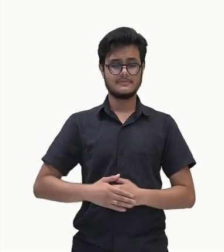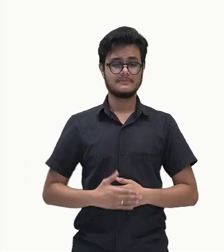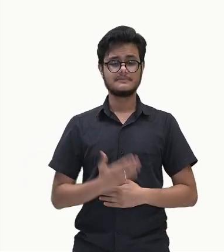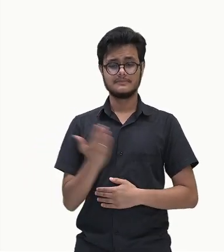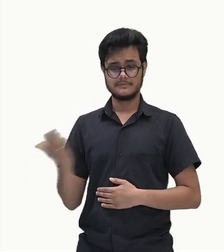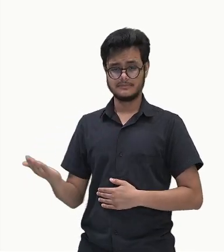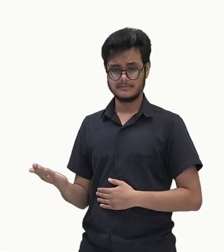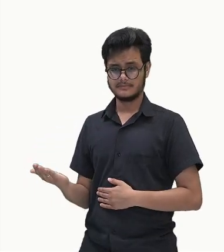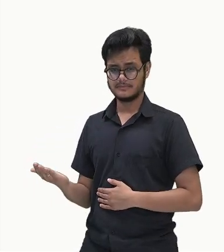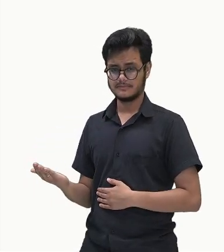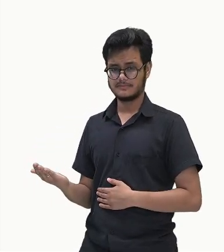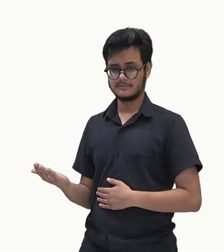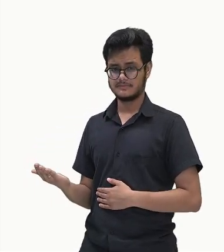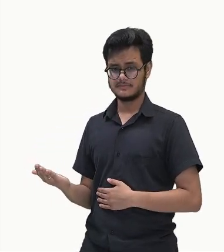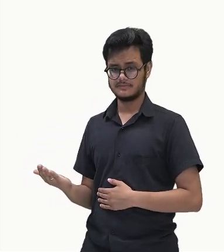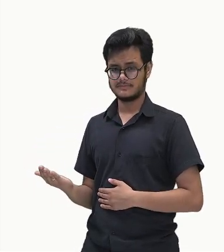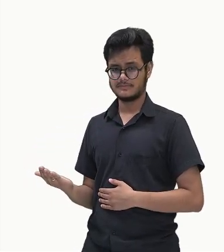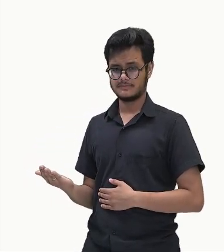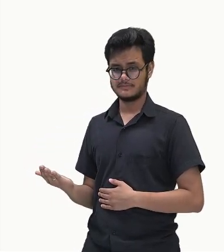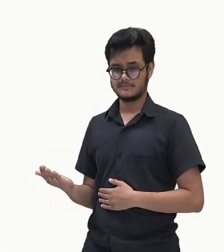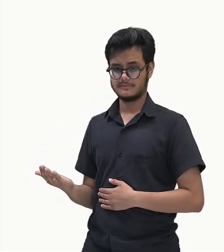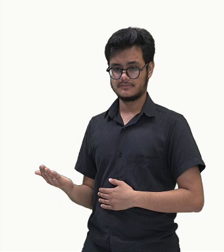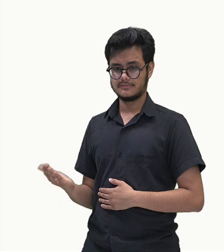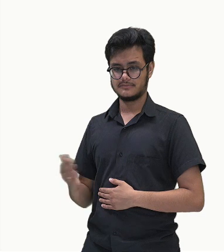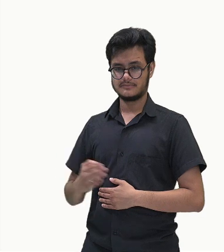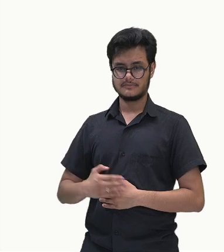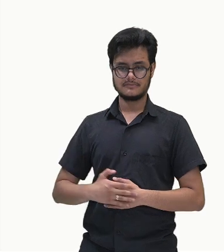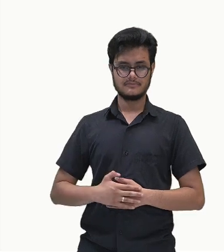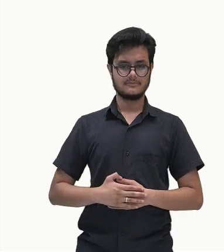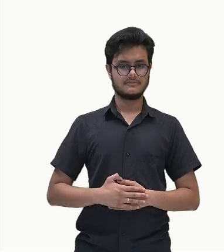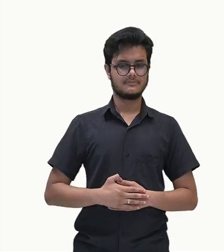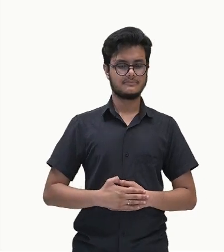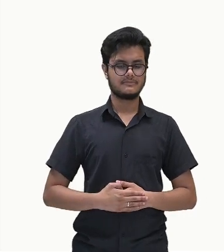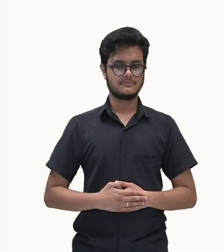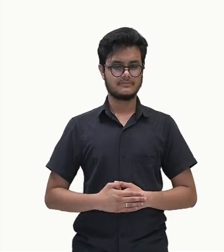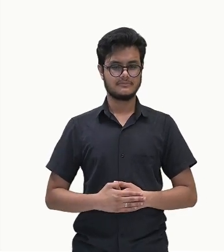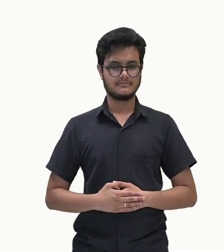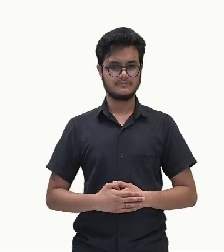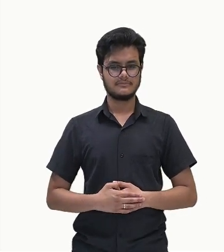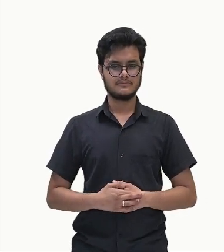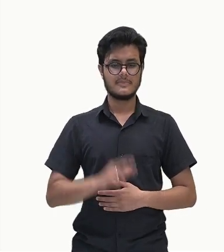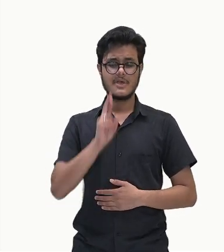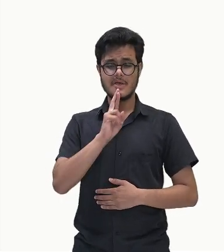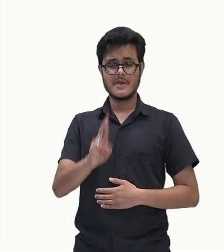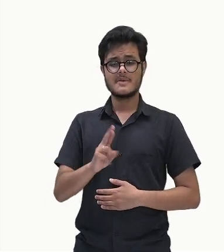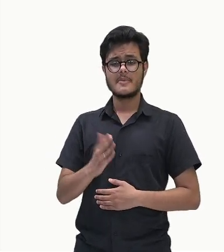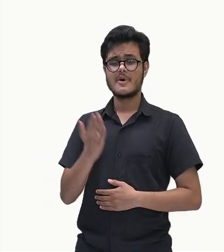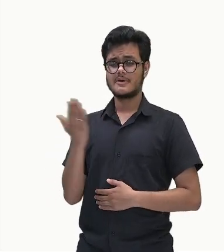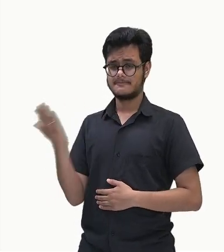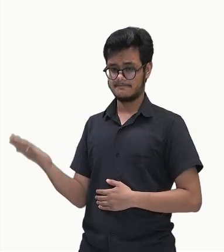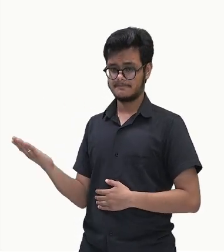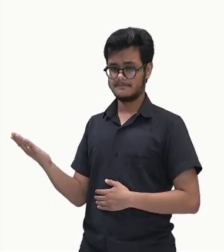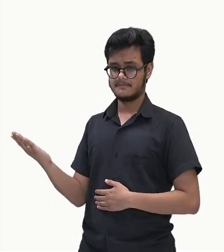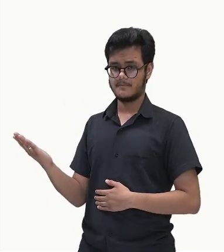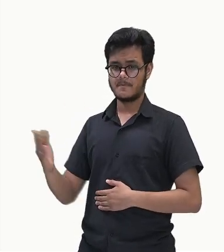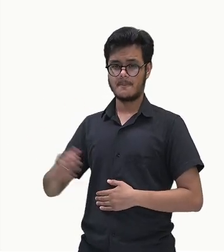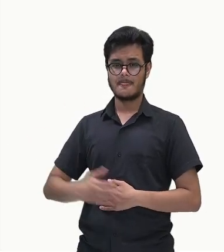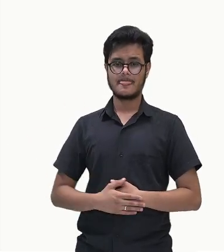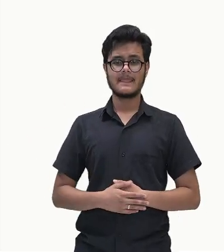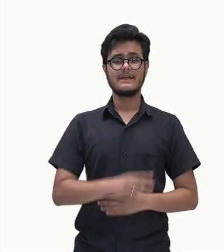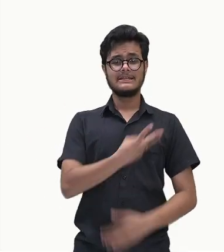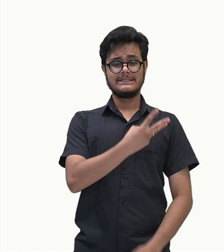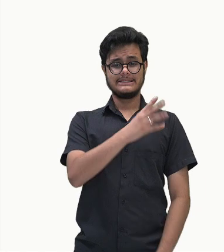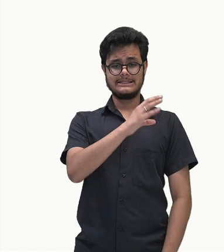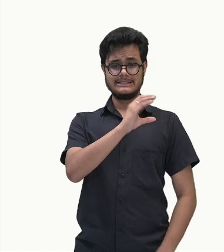X 26 X 26 X 26 X 26 e olha só quanto é esse resultado